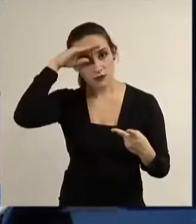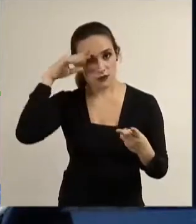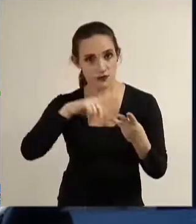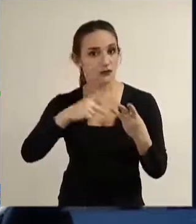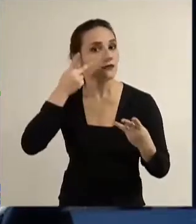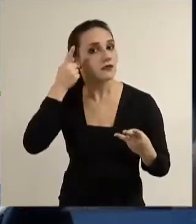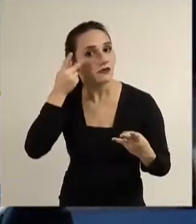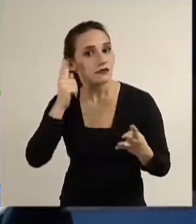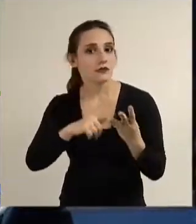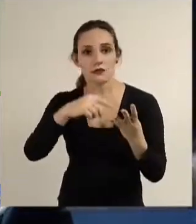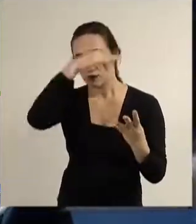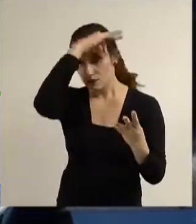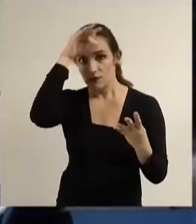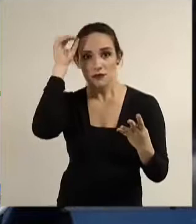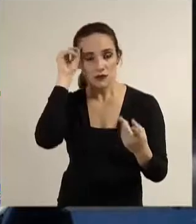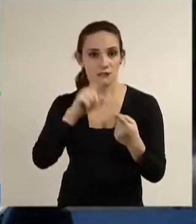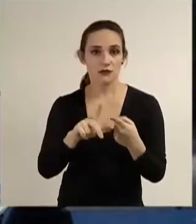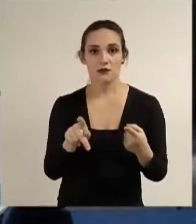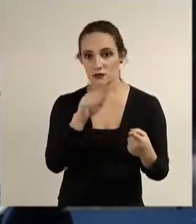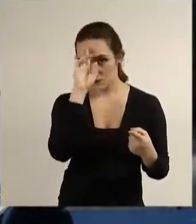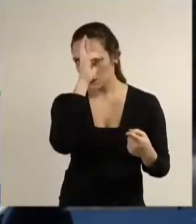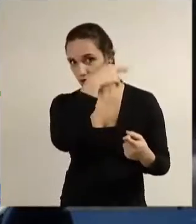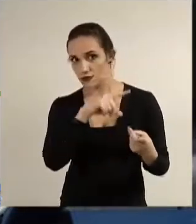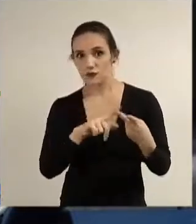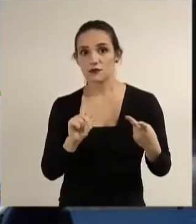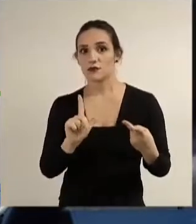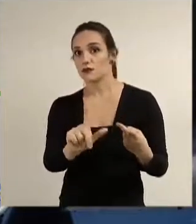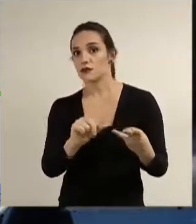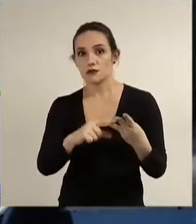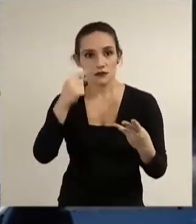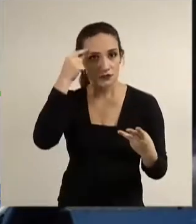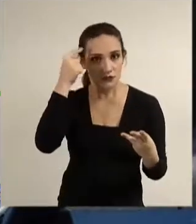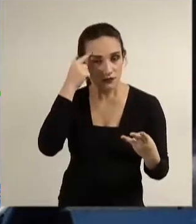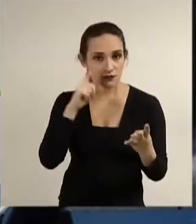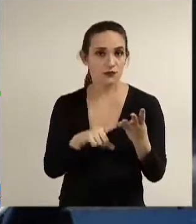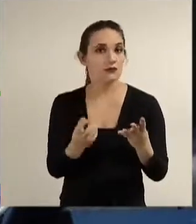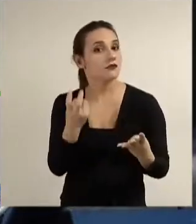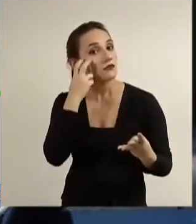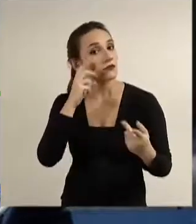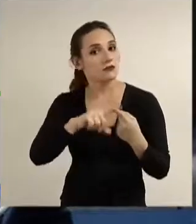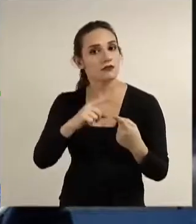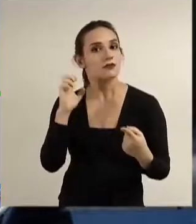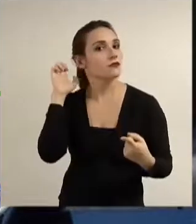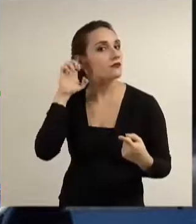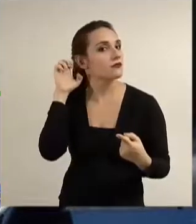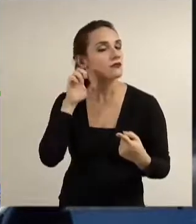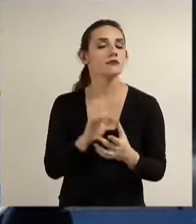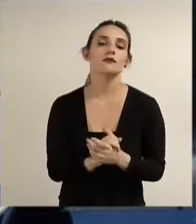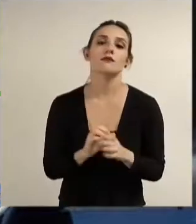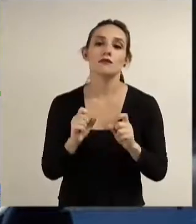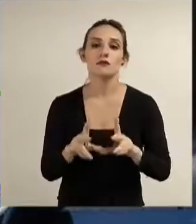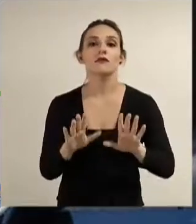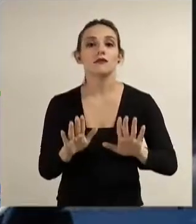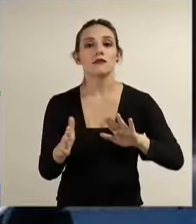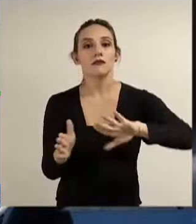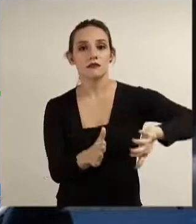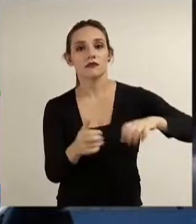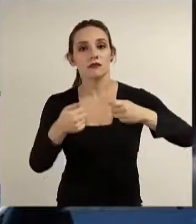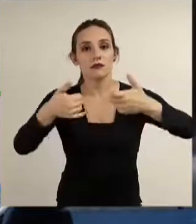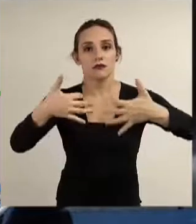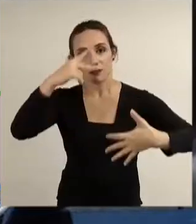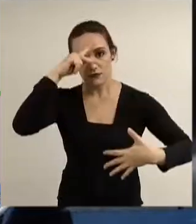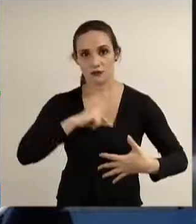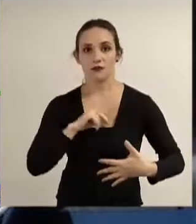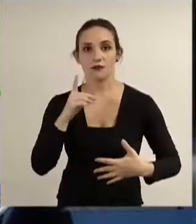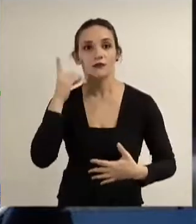Felipe Orro, professor Rinaldo, Lucas de Lima, Márcio Fernandes, Zé Teixeira e Eduardo Rocha. Explicação pessoal. Usou da